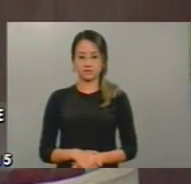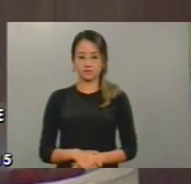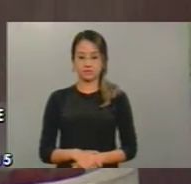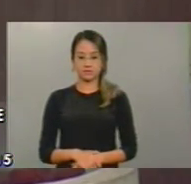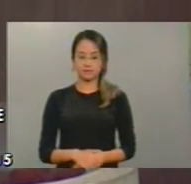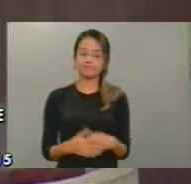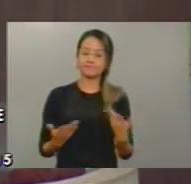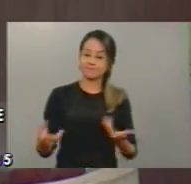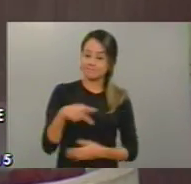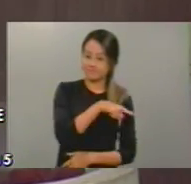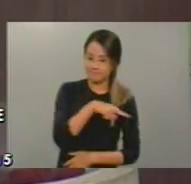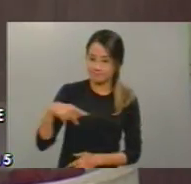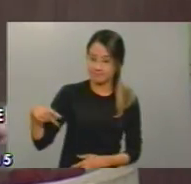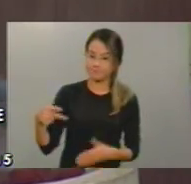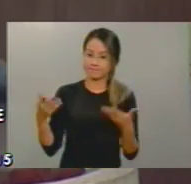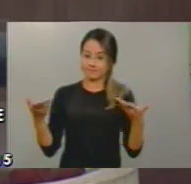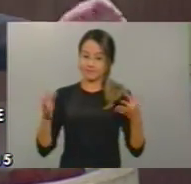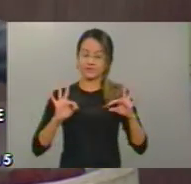Senhor presidente,